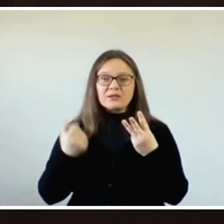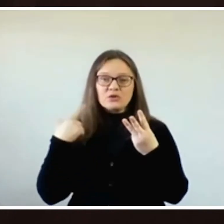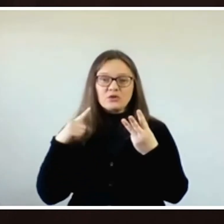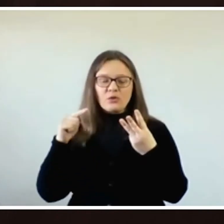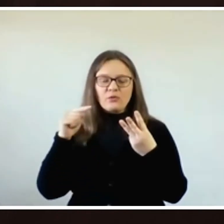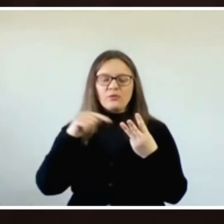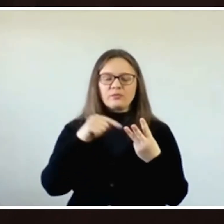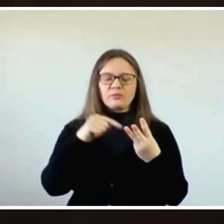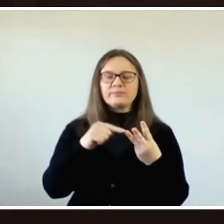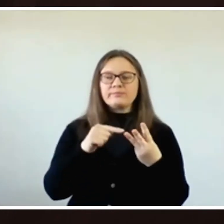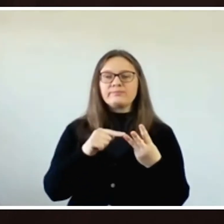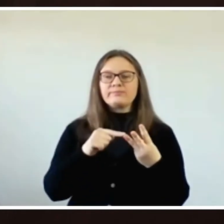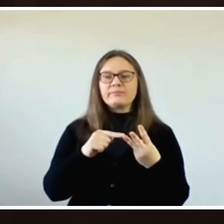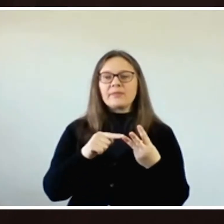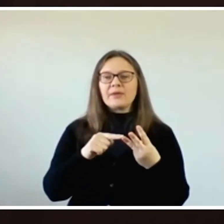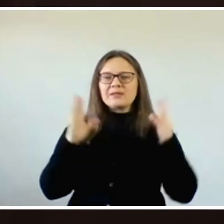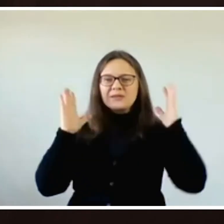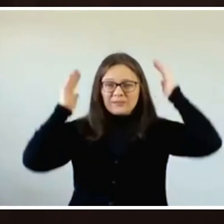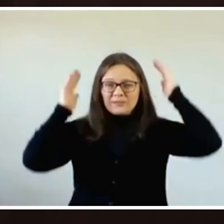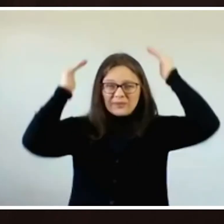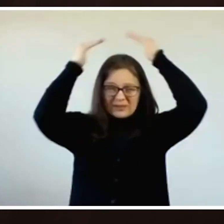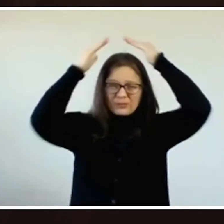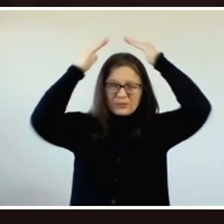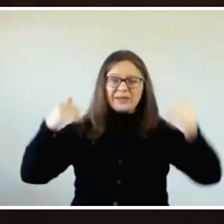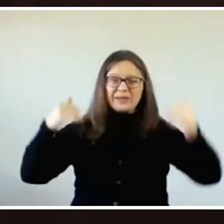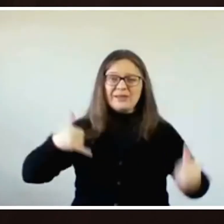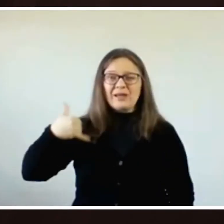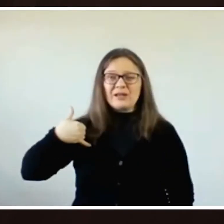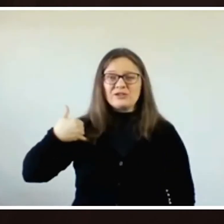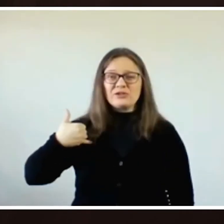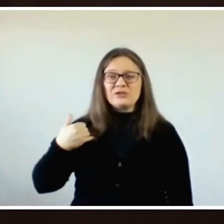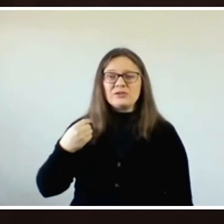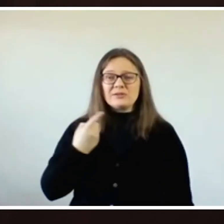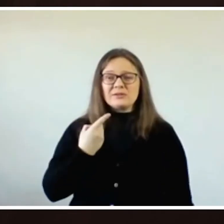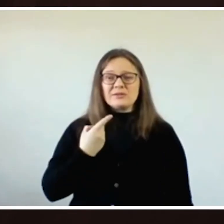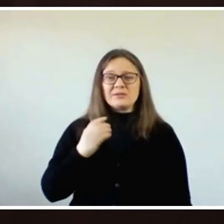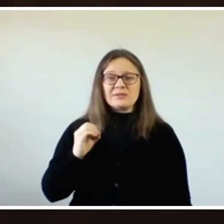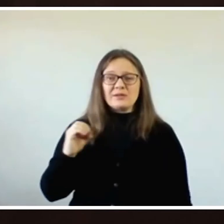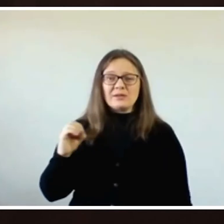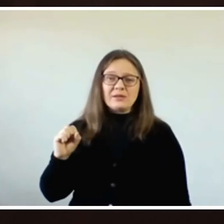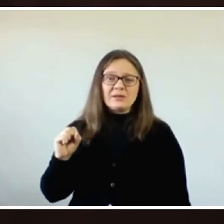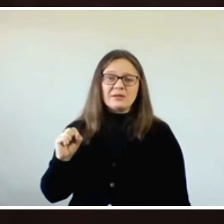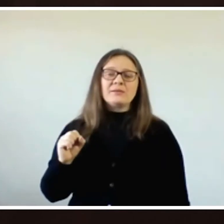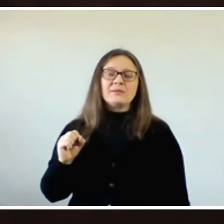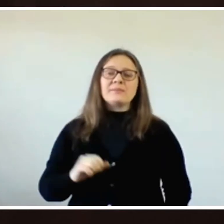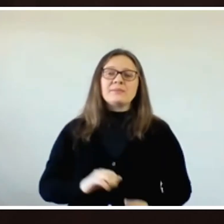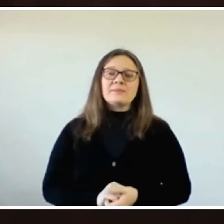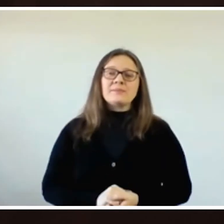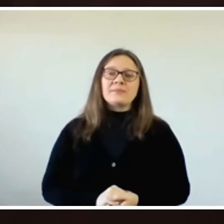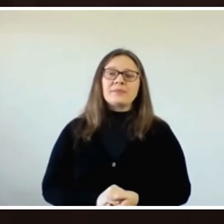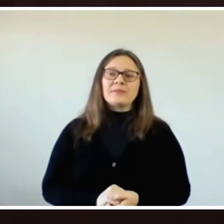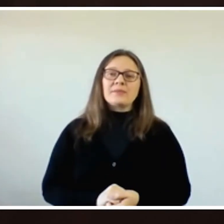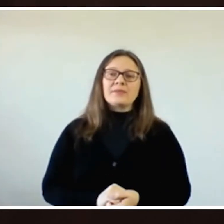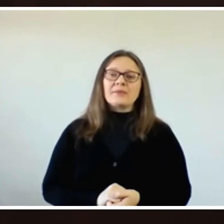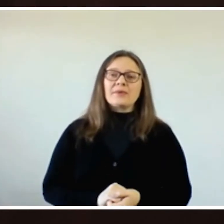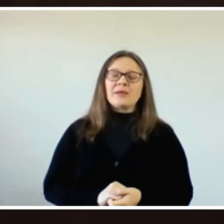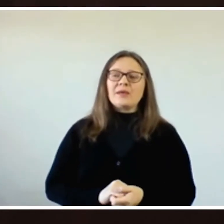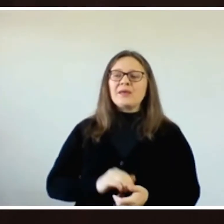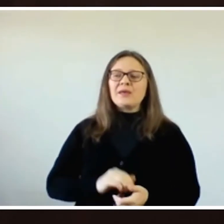100 anos, ficou bastante angustiado com as ordens do imperador, entrou no templo e